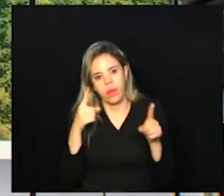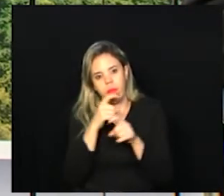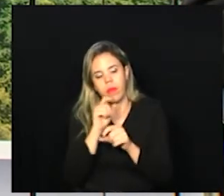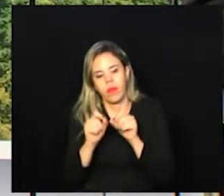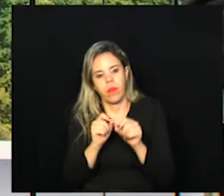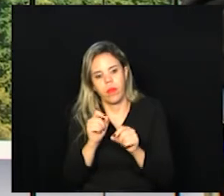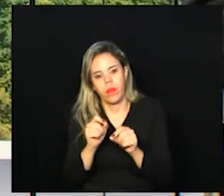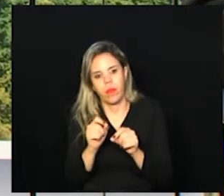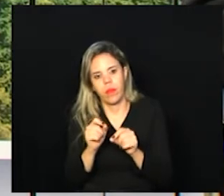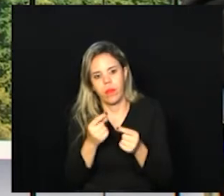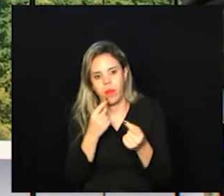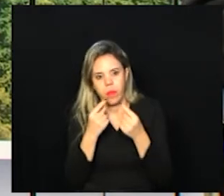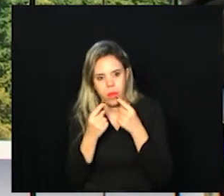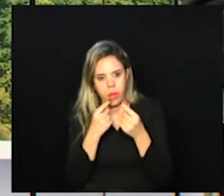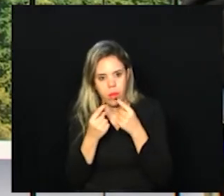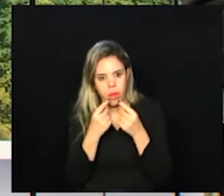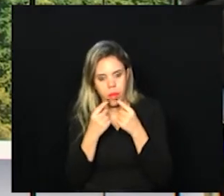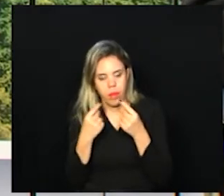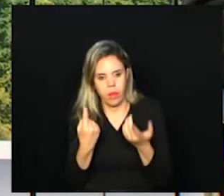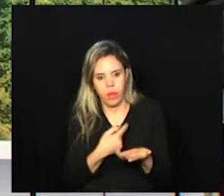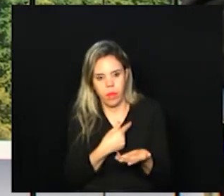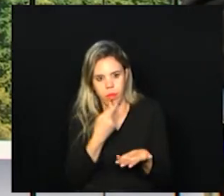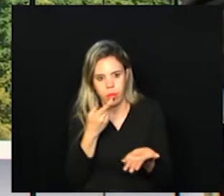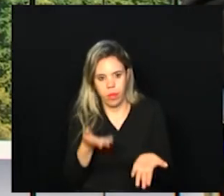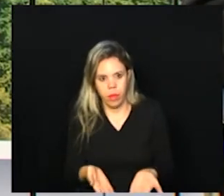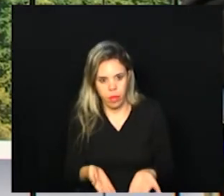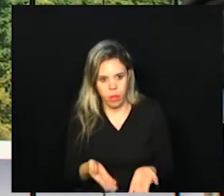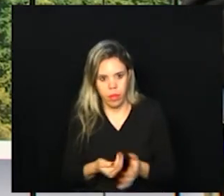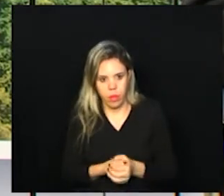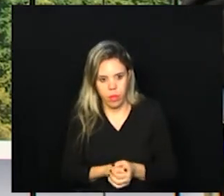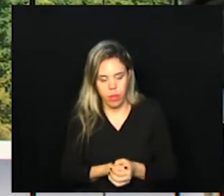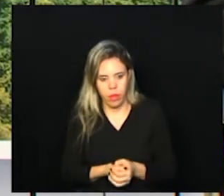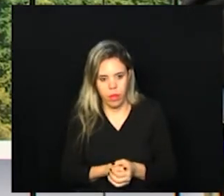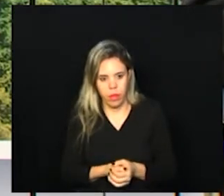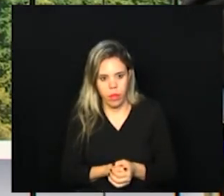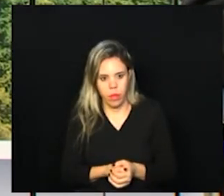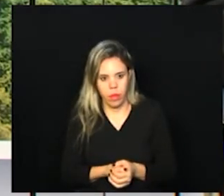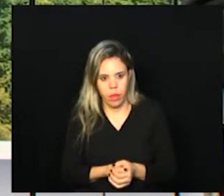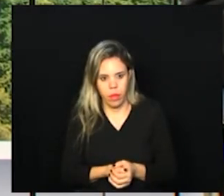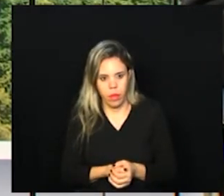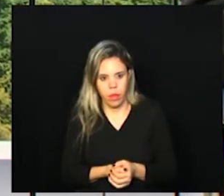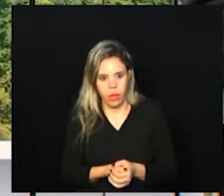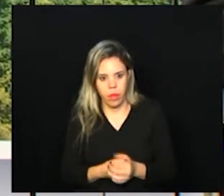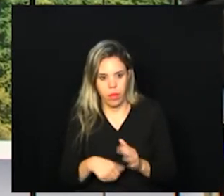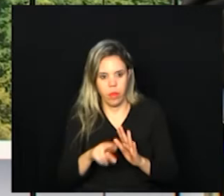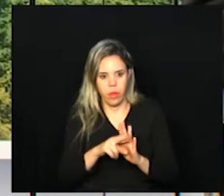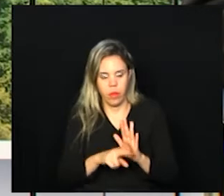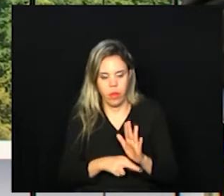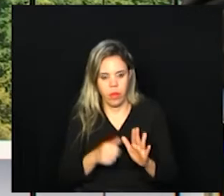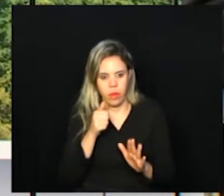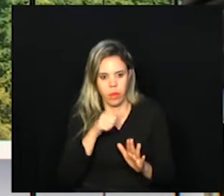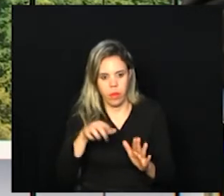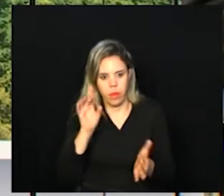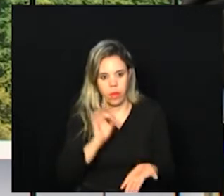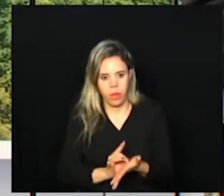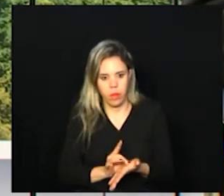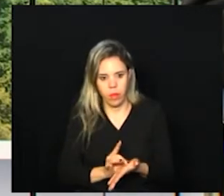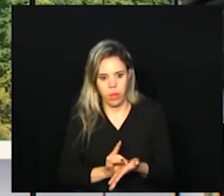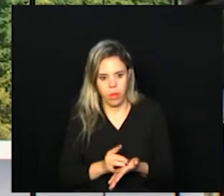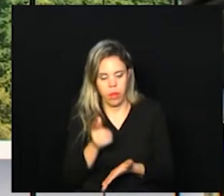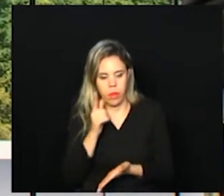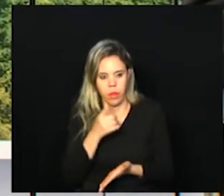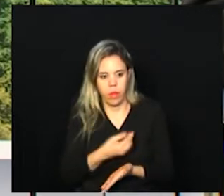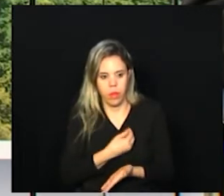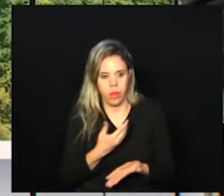dificuldade de dialogar. E é isso que nós falamos aqui, né? As medidas, para elas serem efetivas, elas precisam ser